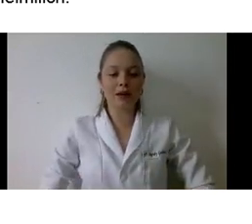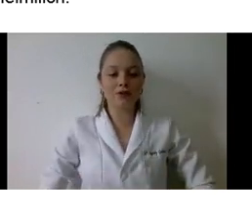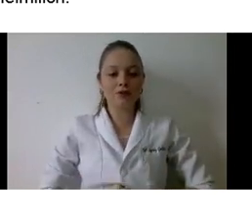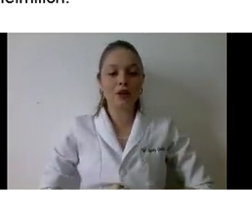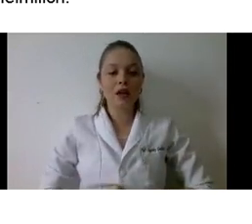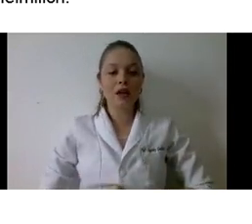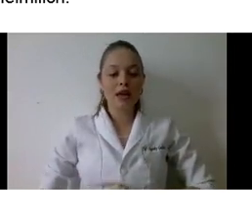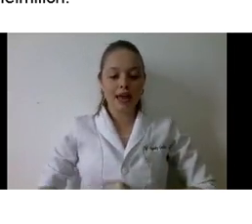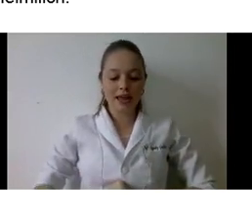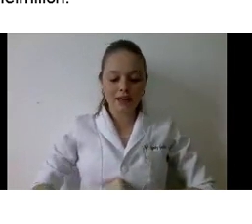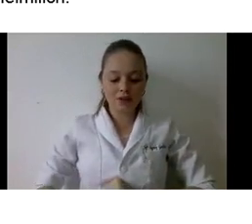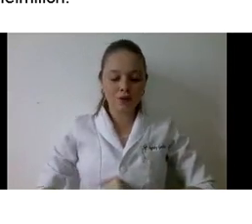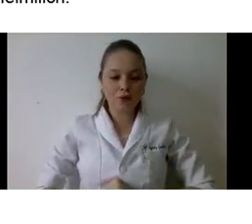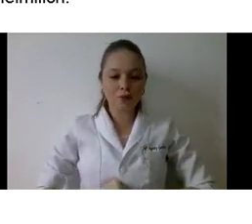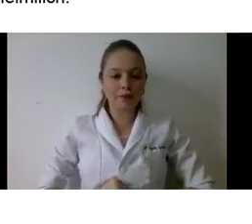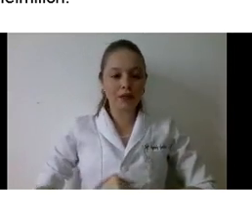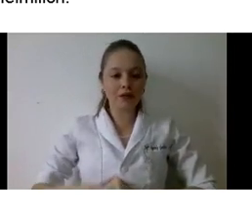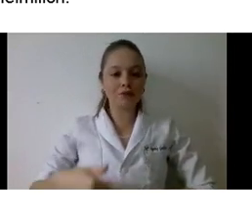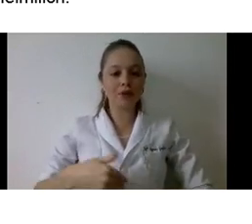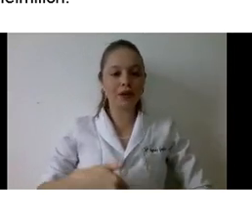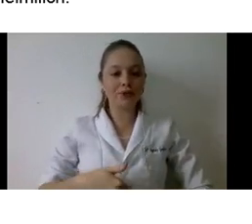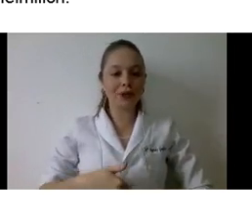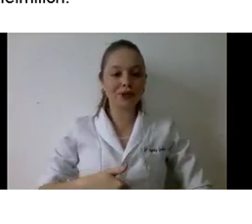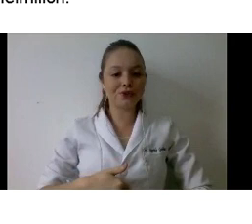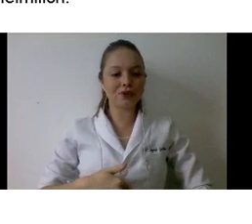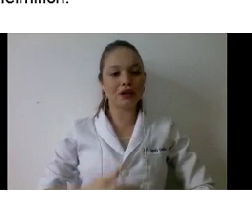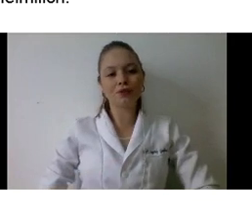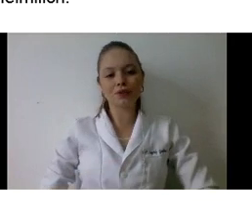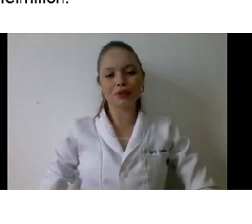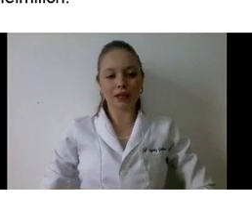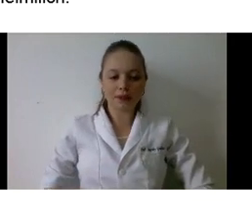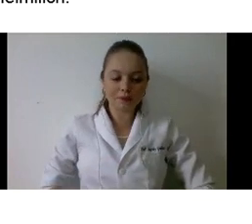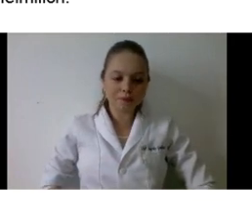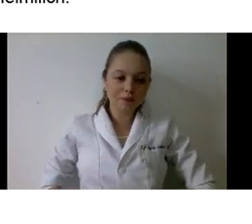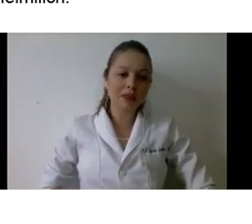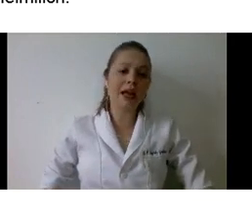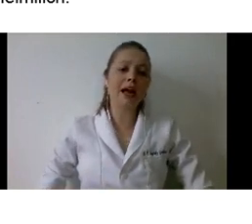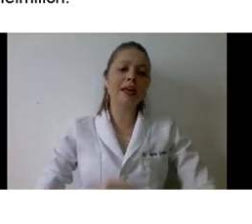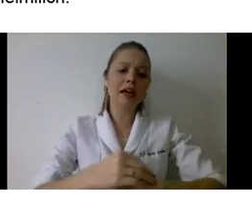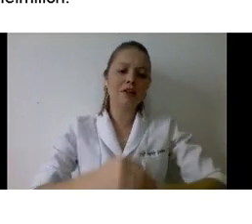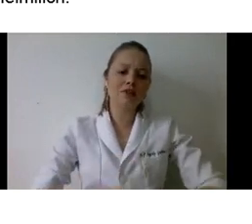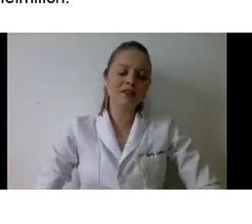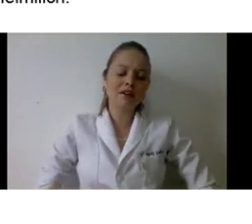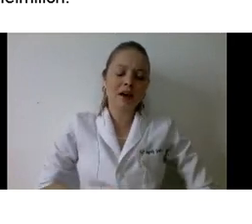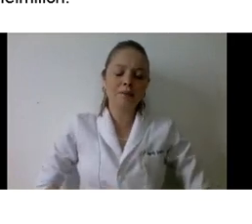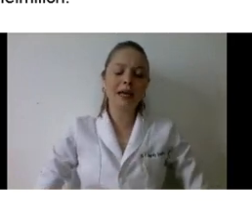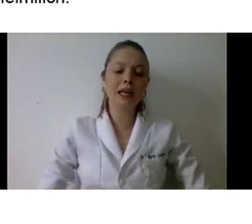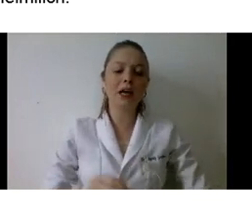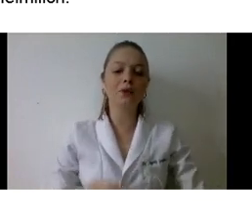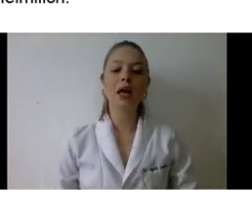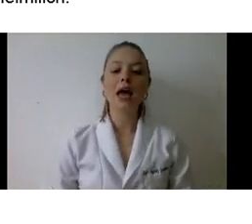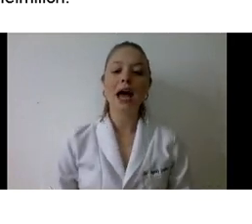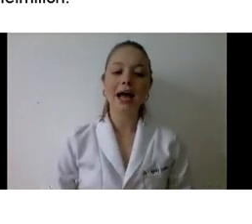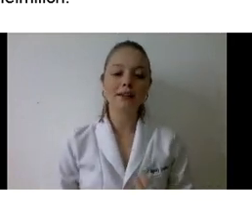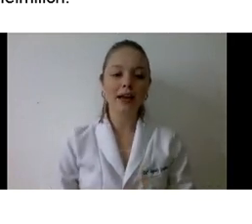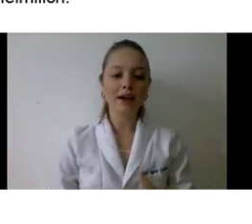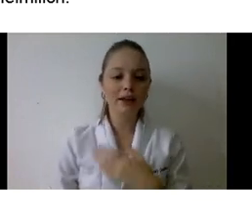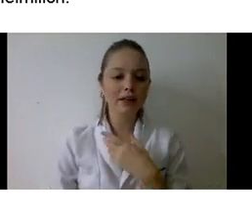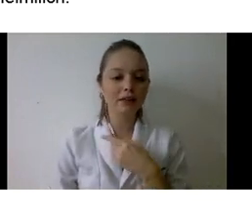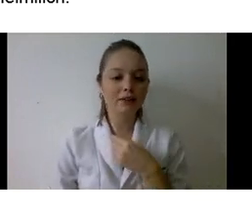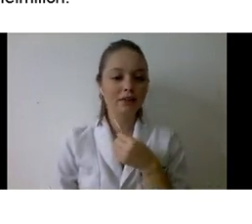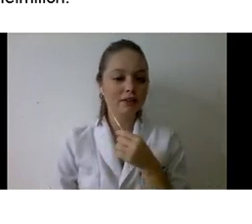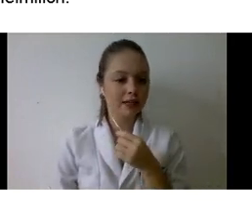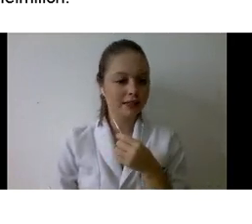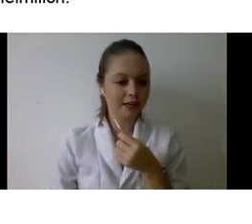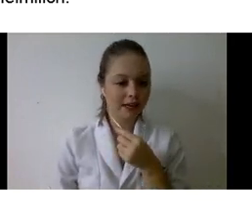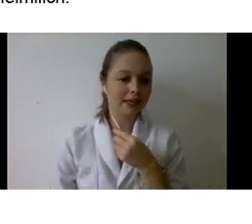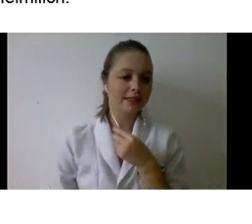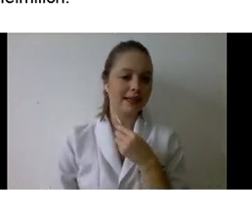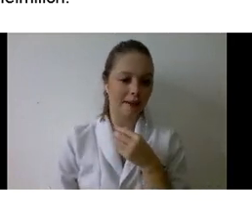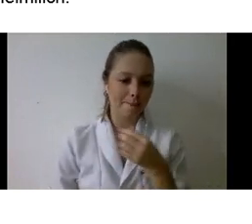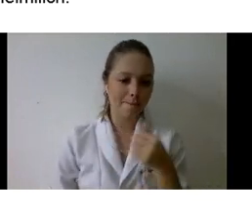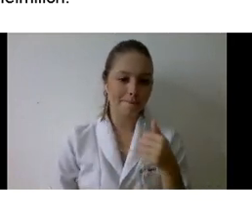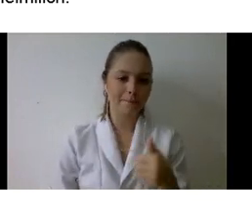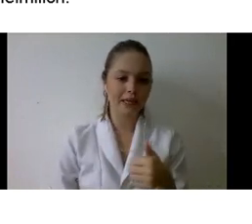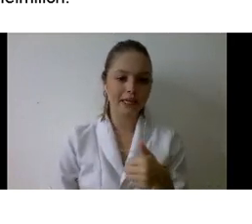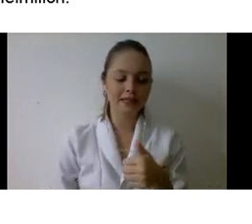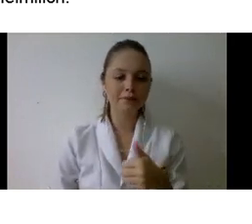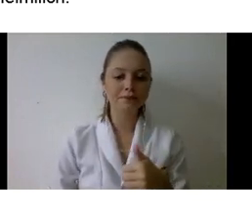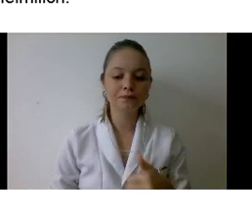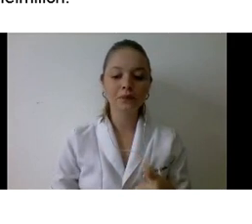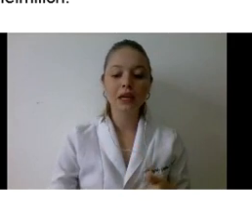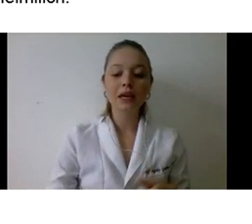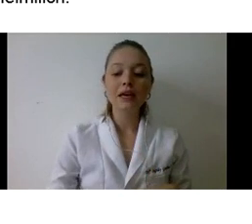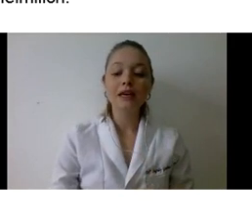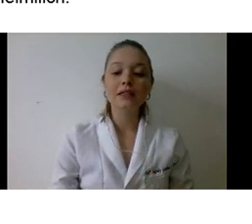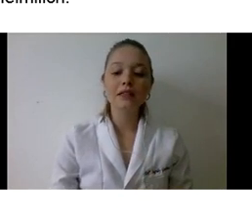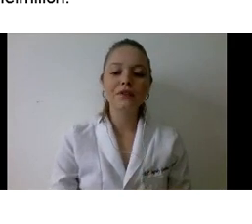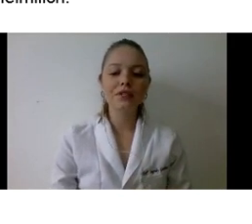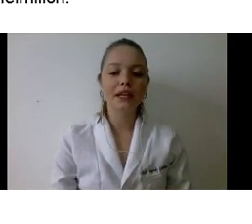costelas, embaixo, entre o umbigo e o início da costela, tá? E aí você vai apertando até a criança desengasgar,